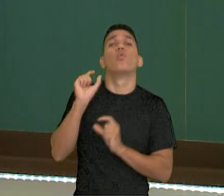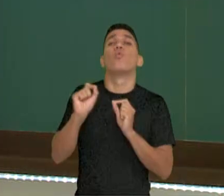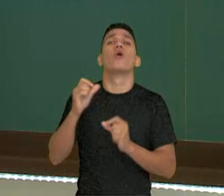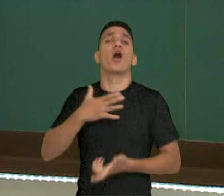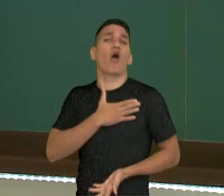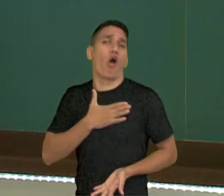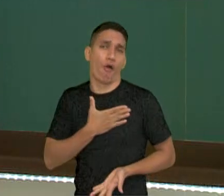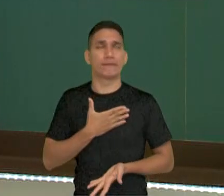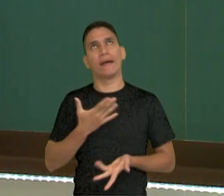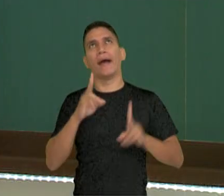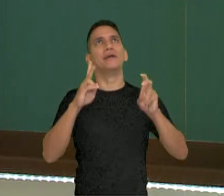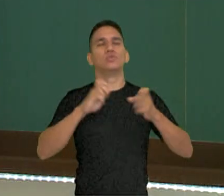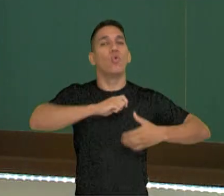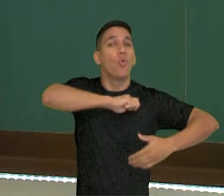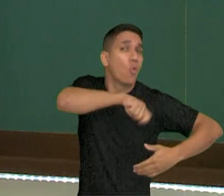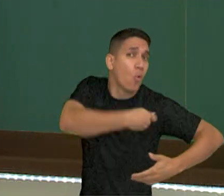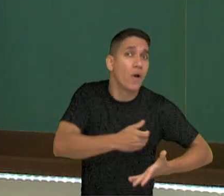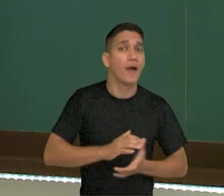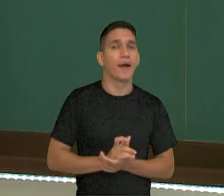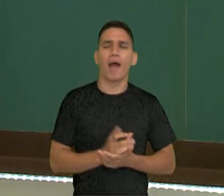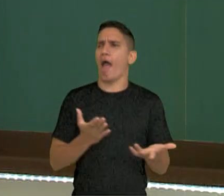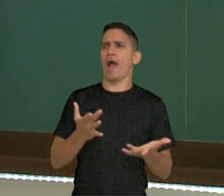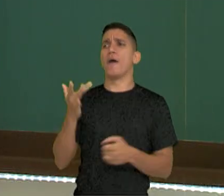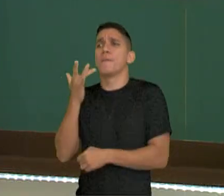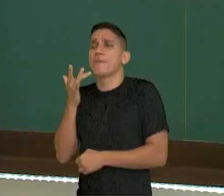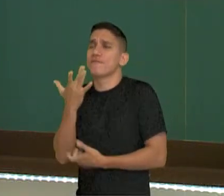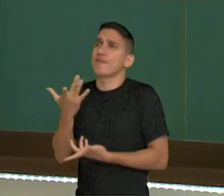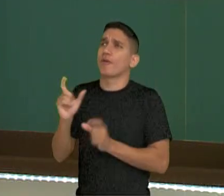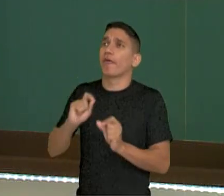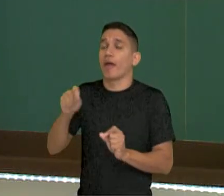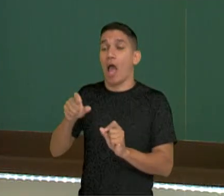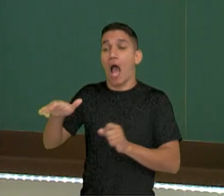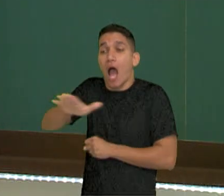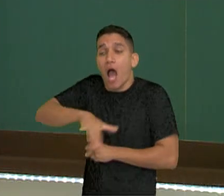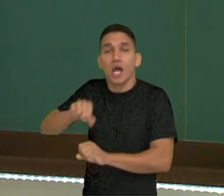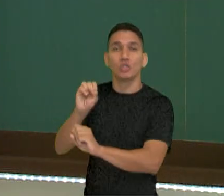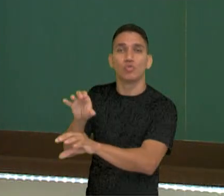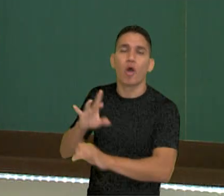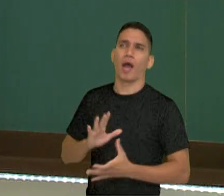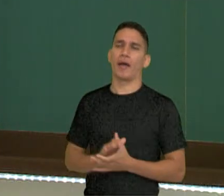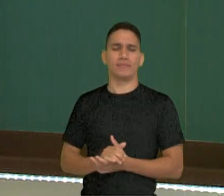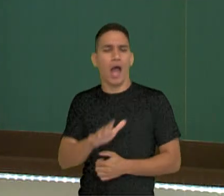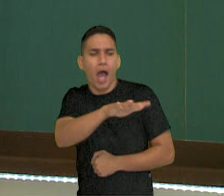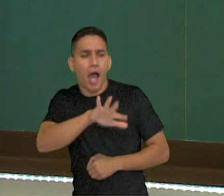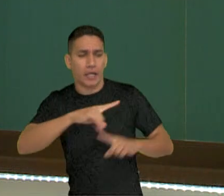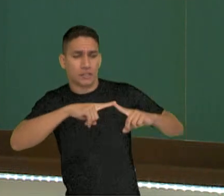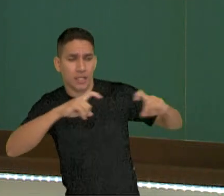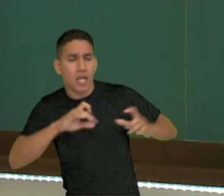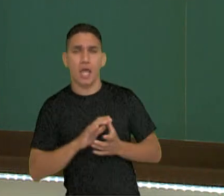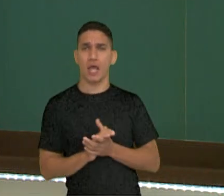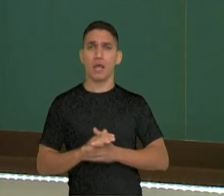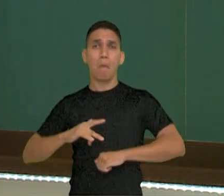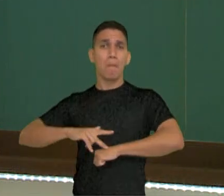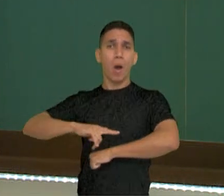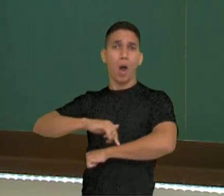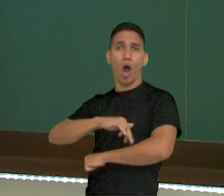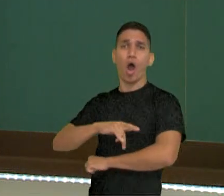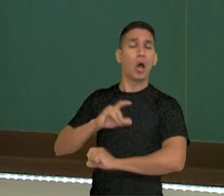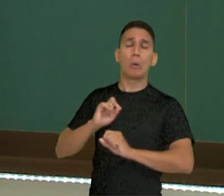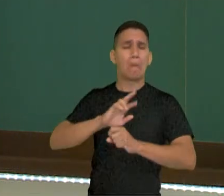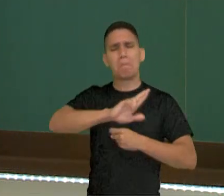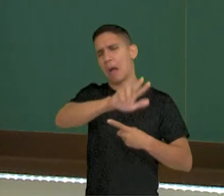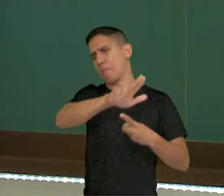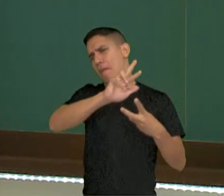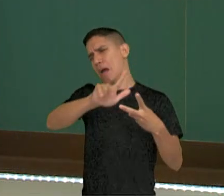de culinária. Eu prefiro na área de educação, ciência, moda, tá?